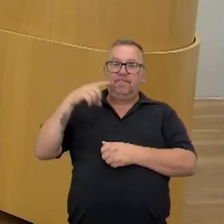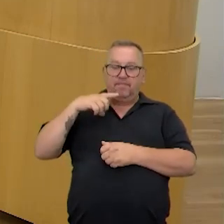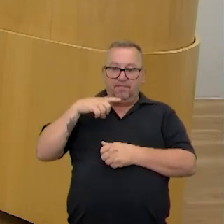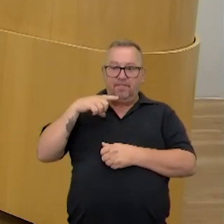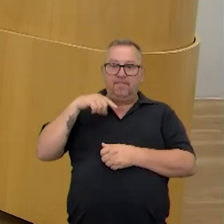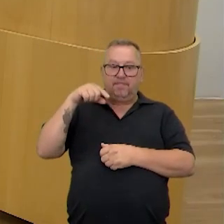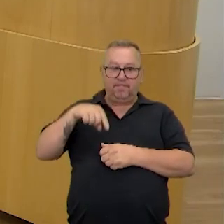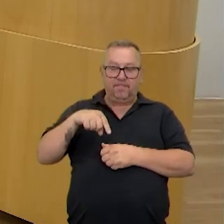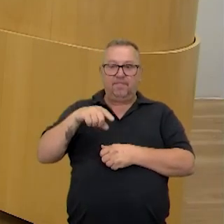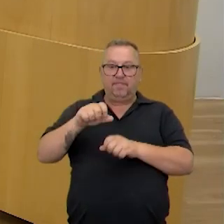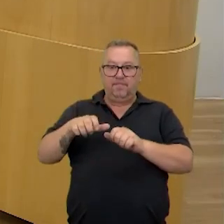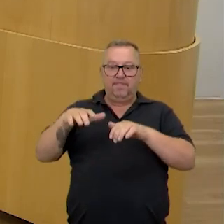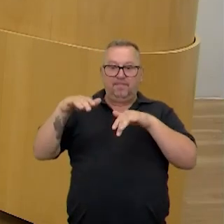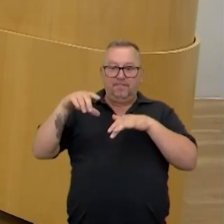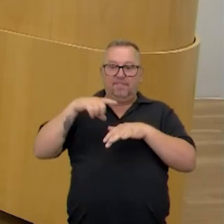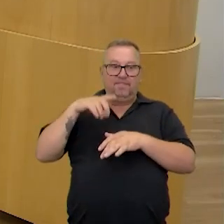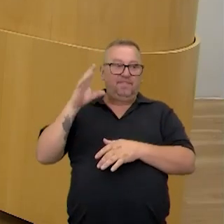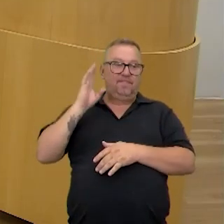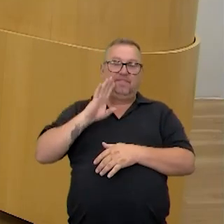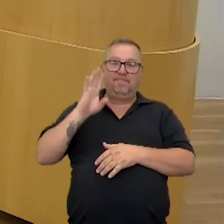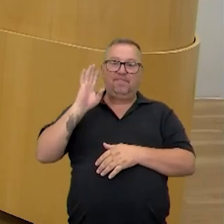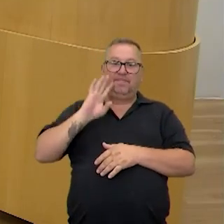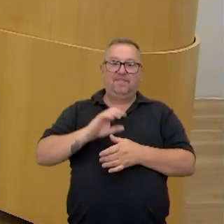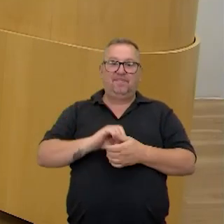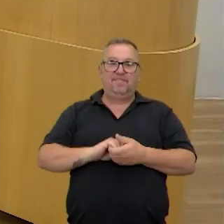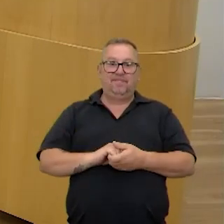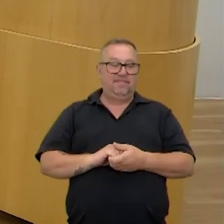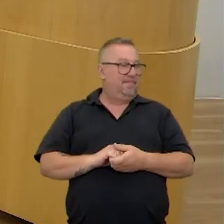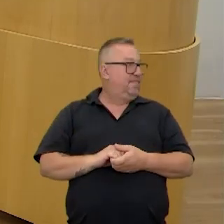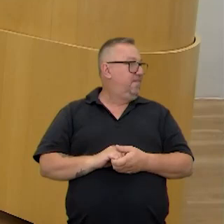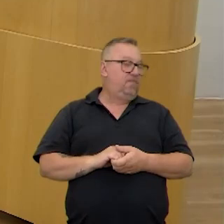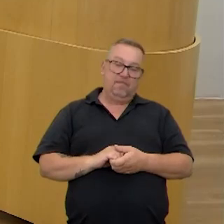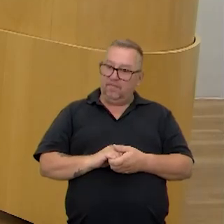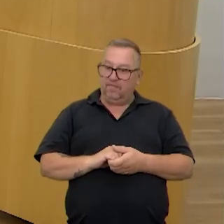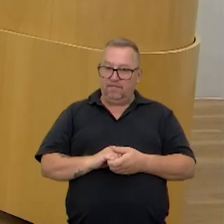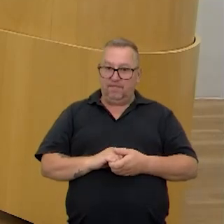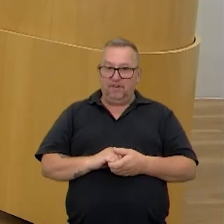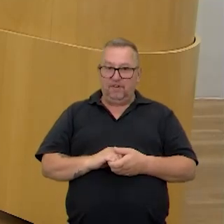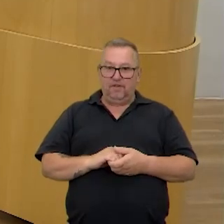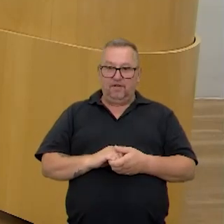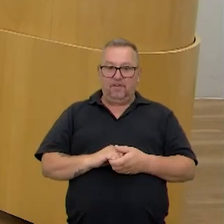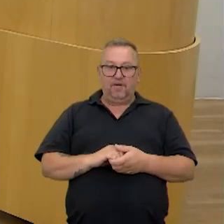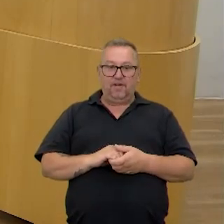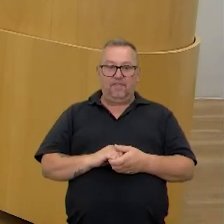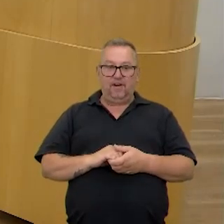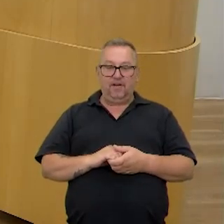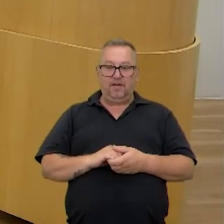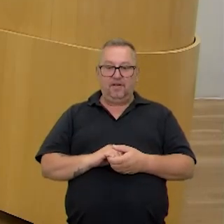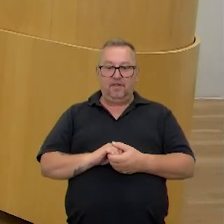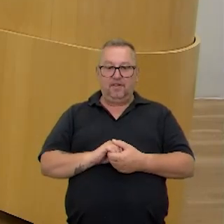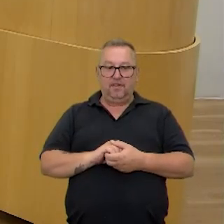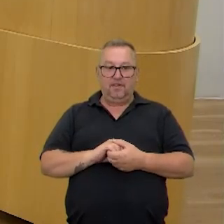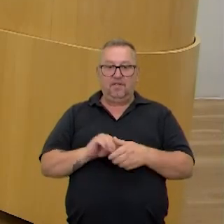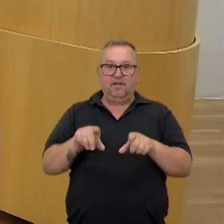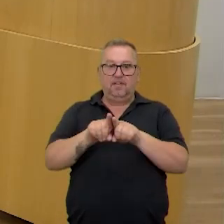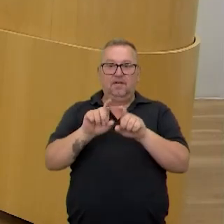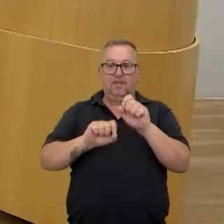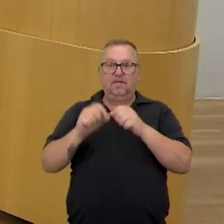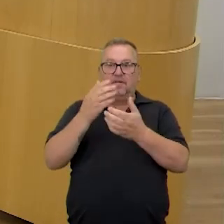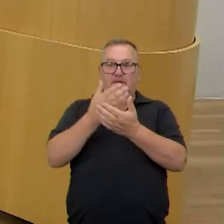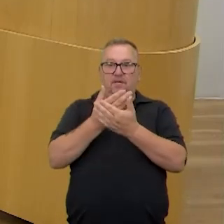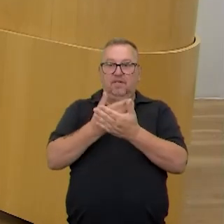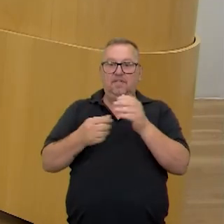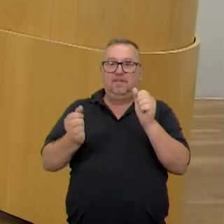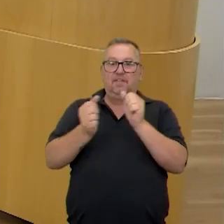no auditório, foi legal. Pessoal, Oi? Teve um pessoal já no auditório, já tendo umas aulas. Tive o privilégio de dar uma aula junto com